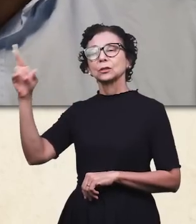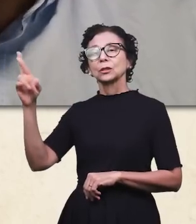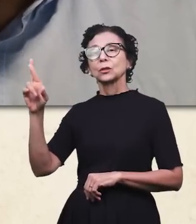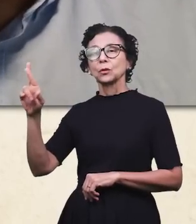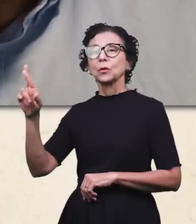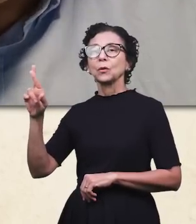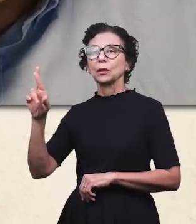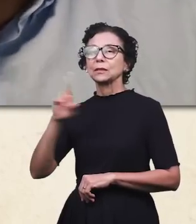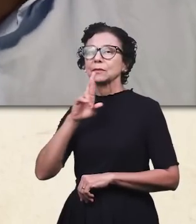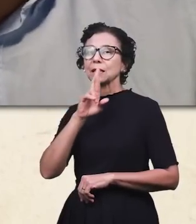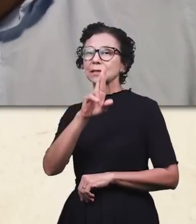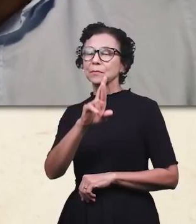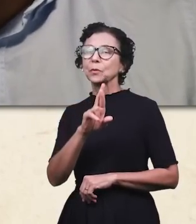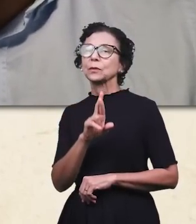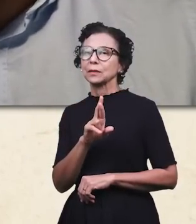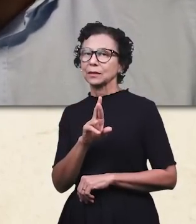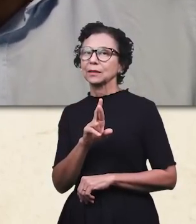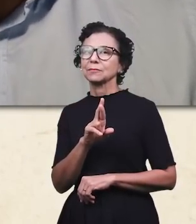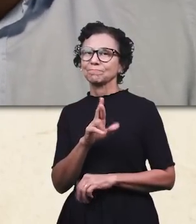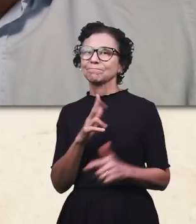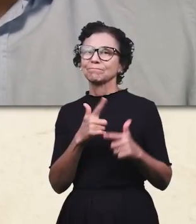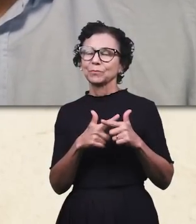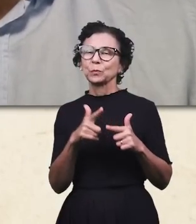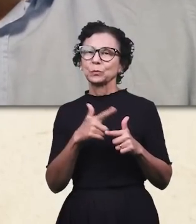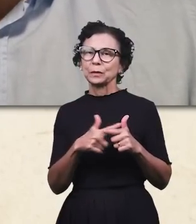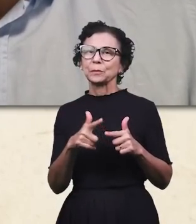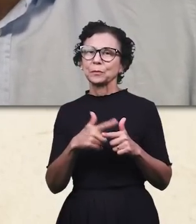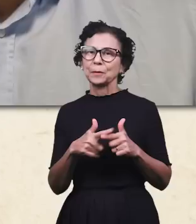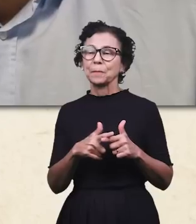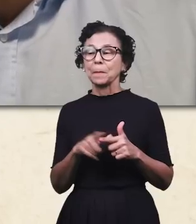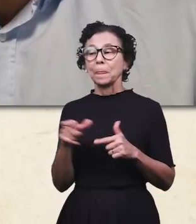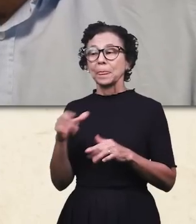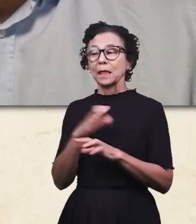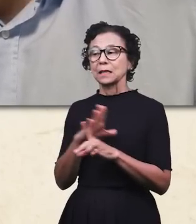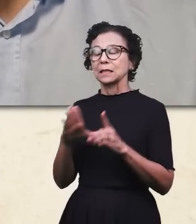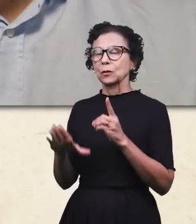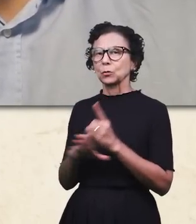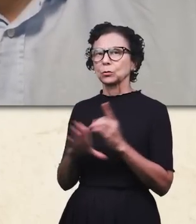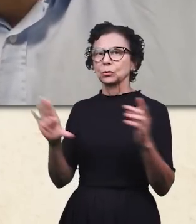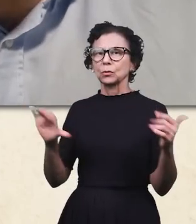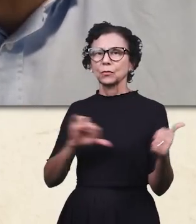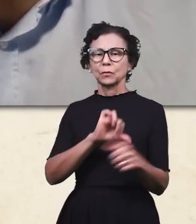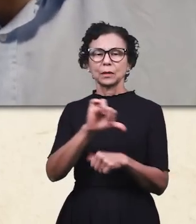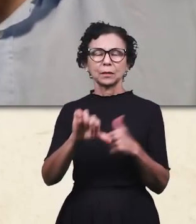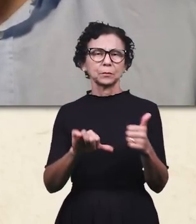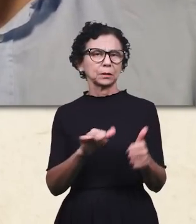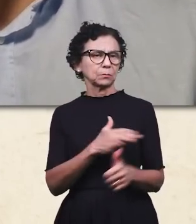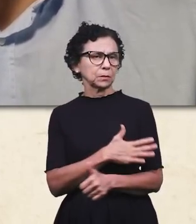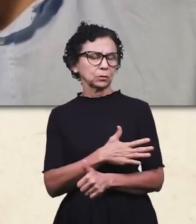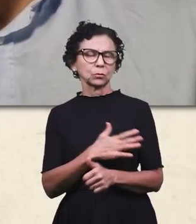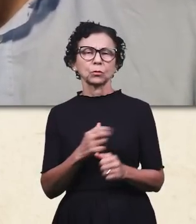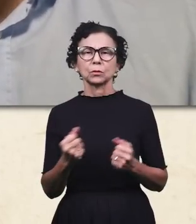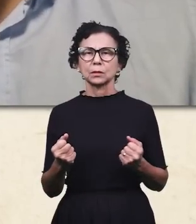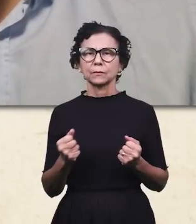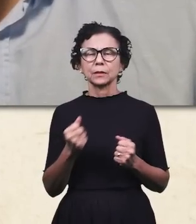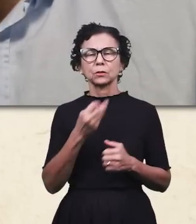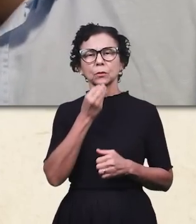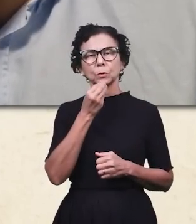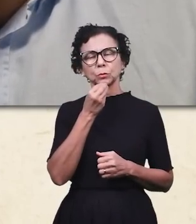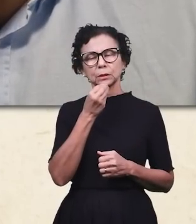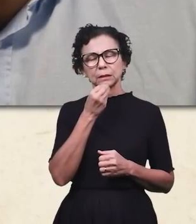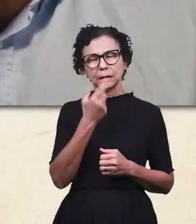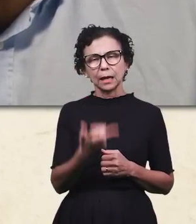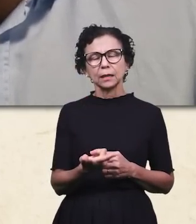que o Senhor vai responder à sua necessidade, porque é no culto que o Senhor vai mudar a sua trajetória muitas vezes. O Senhor vai abrir